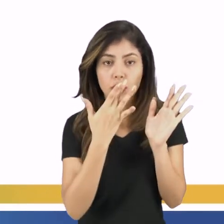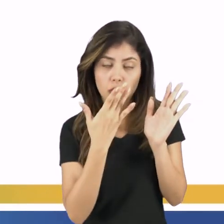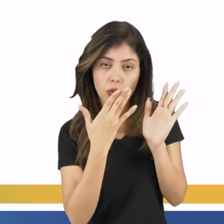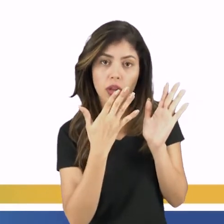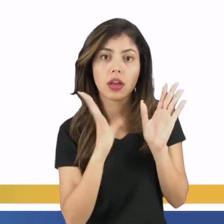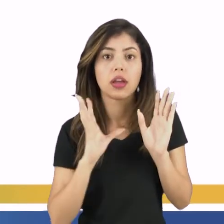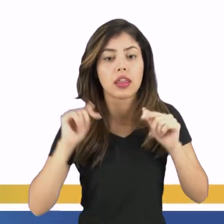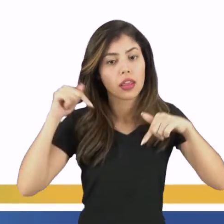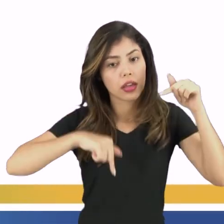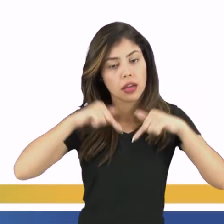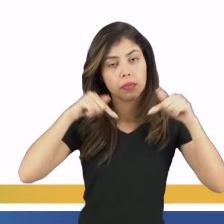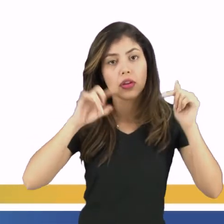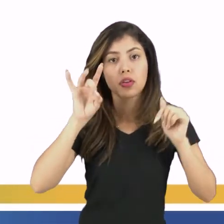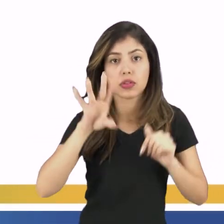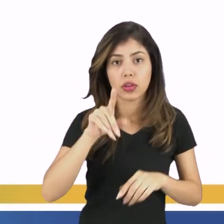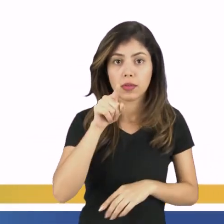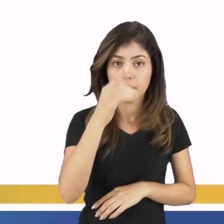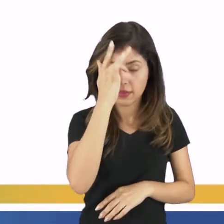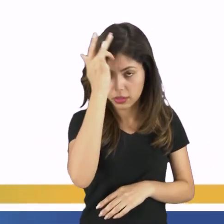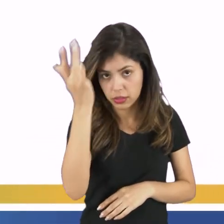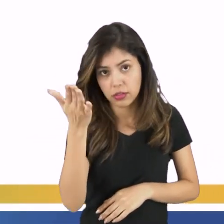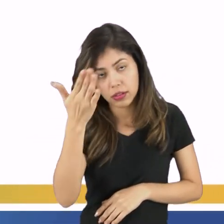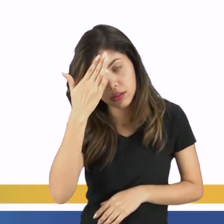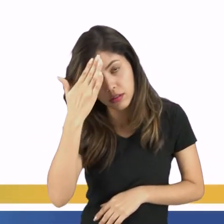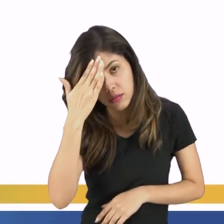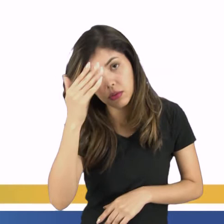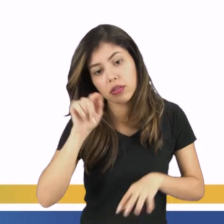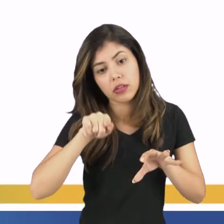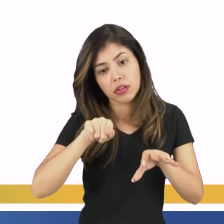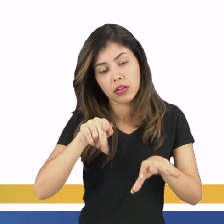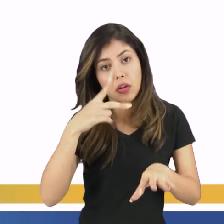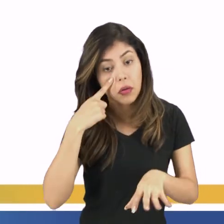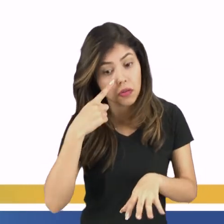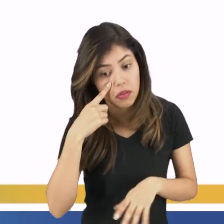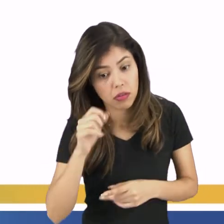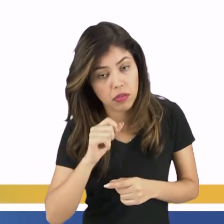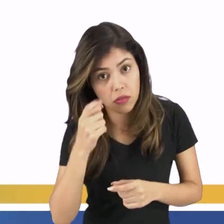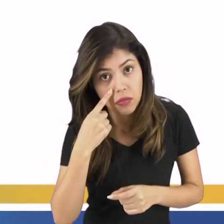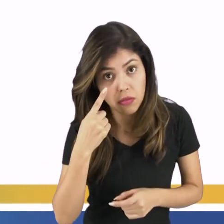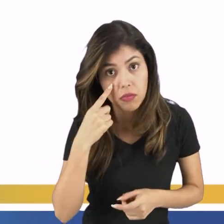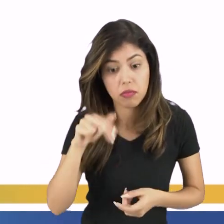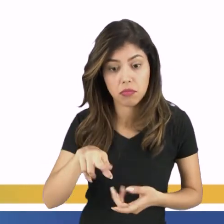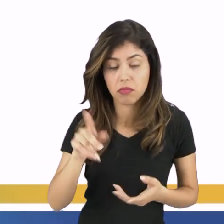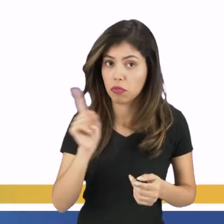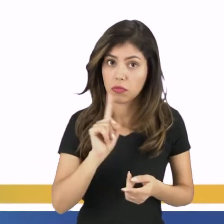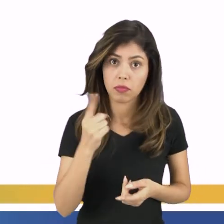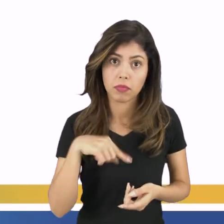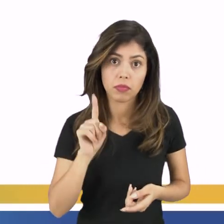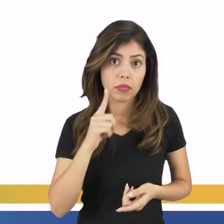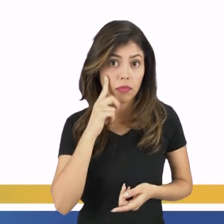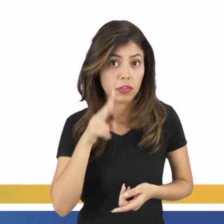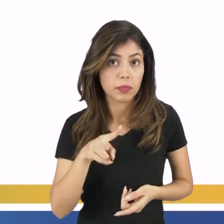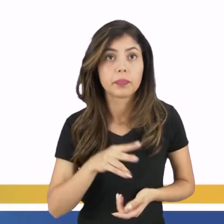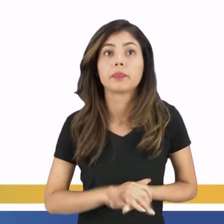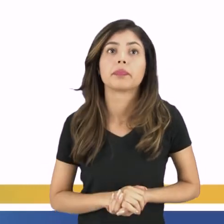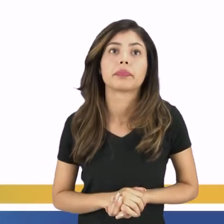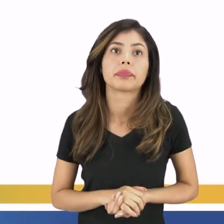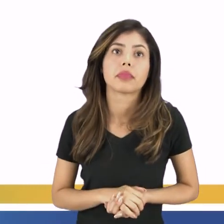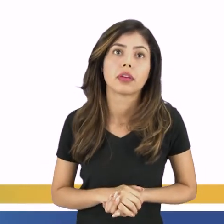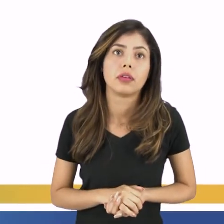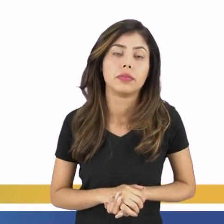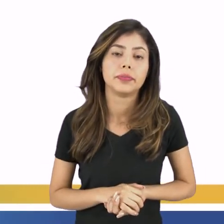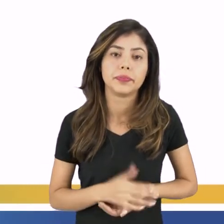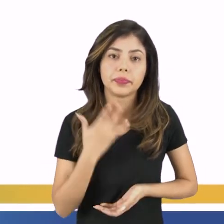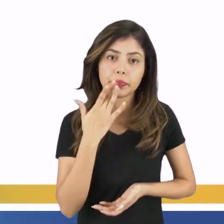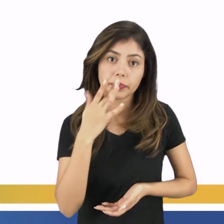na química servem para facilitar o entendimento daquilo que a gente não consegue observar a olho nu. Então, o que a gente tem aqui, ó? O